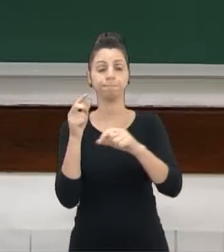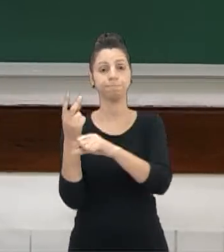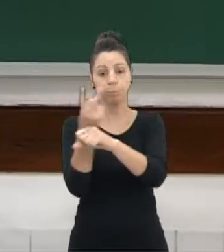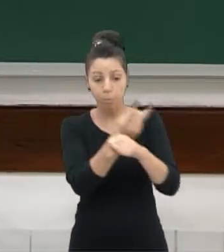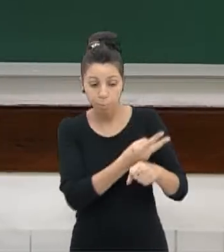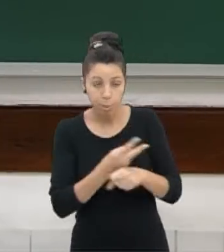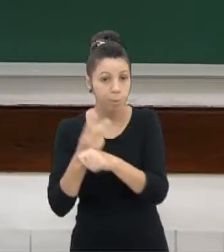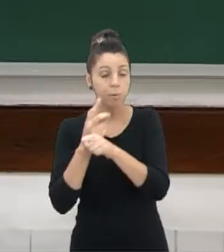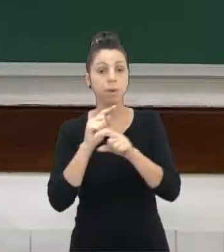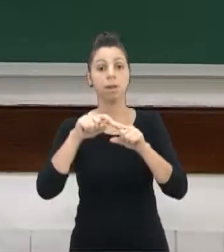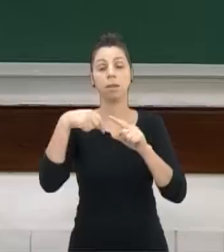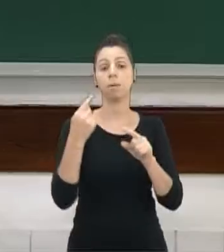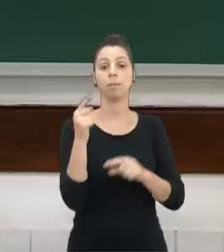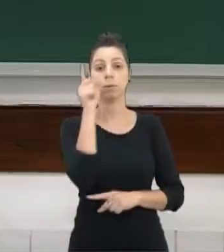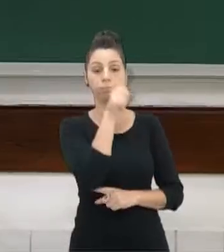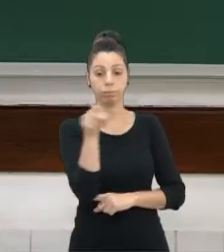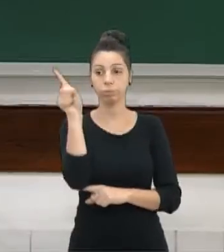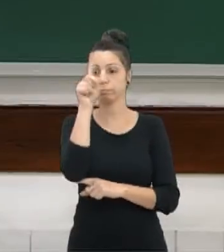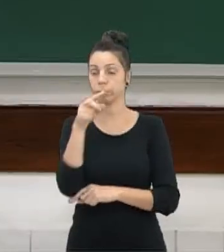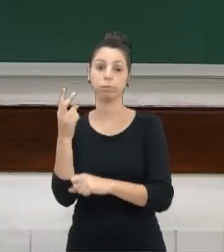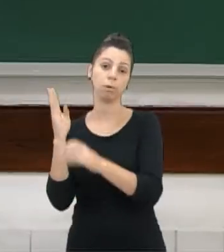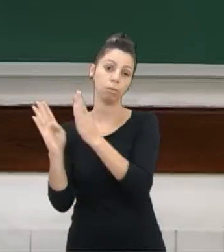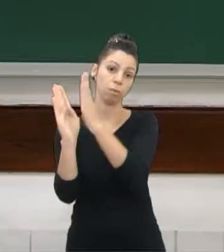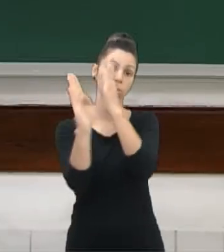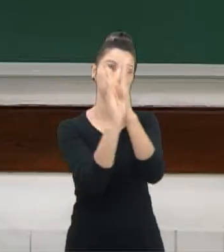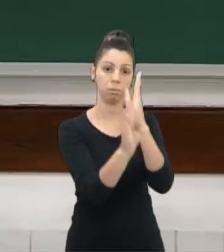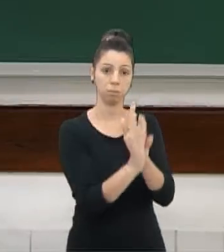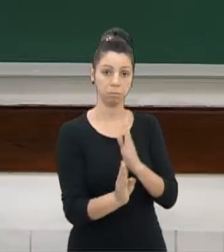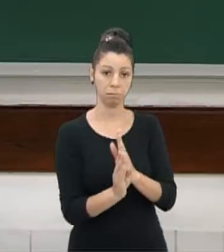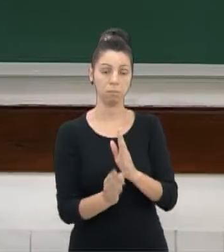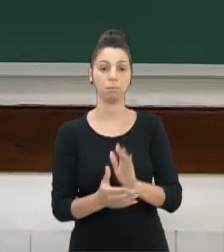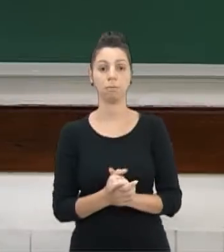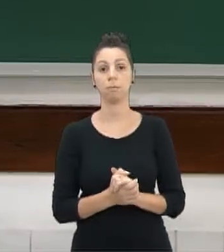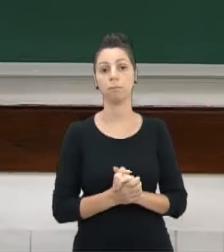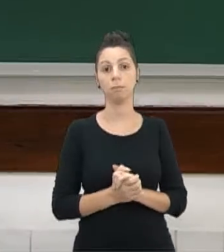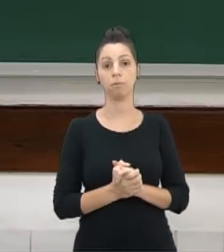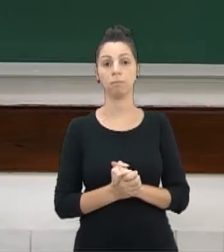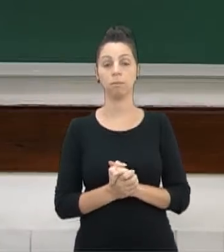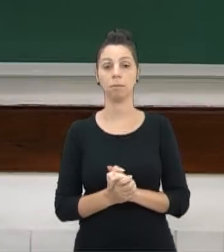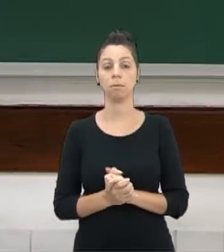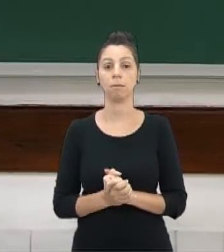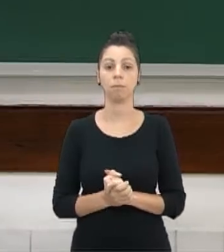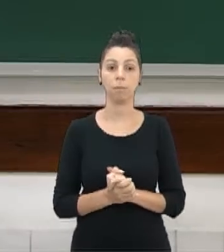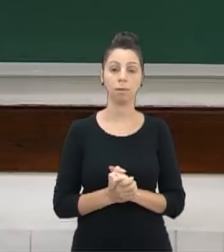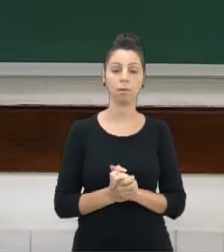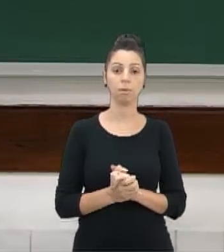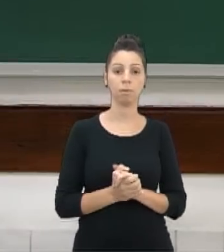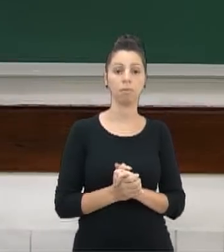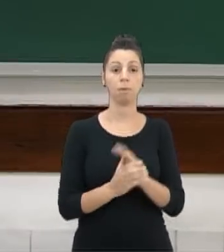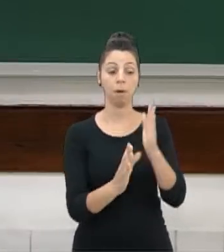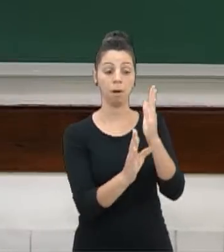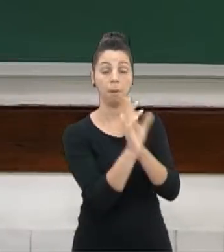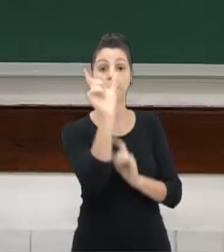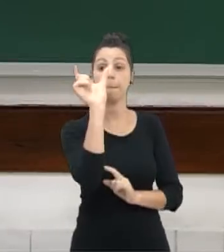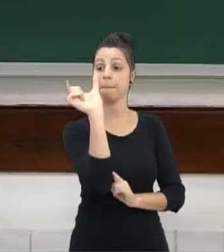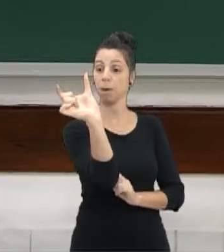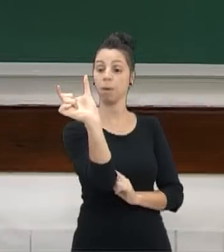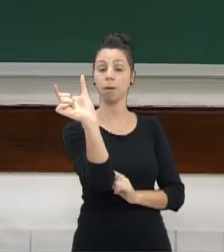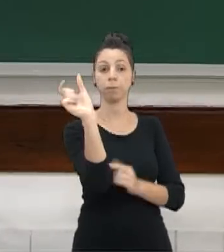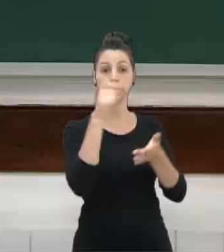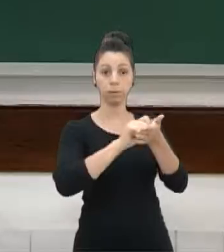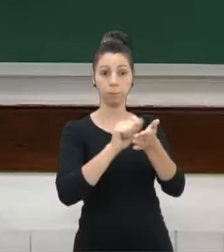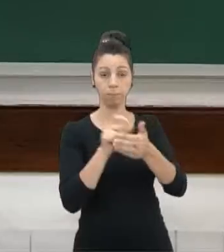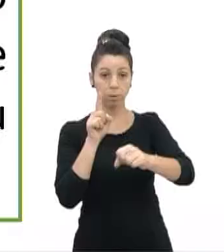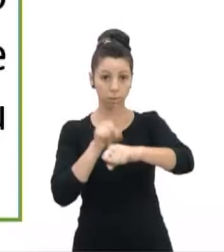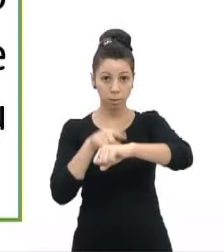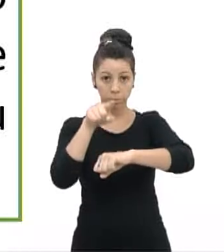pintar, destacar. Coloque aí, no caso você vai destacar aí no seu caderno, né, a palavrinha. Só destaque a palavrinha, escreva a palavrinha aí. Vou dar